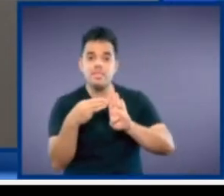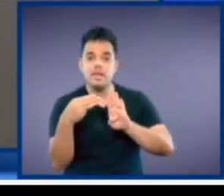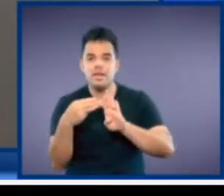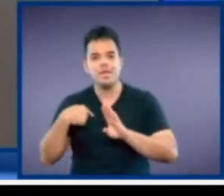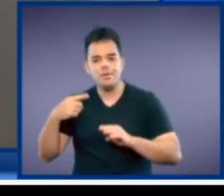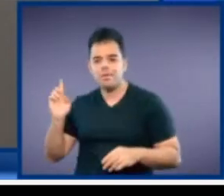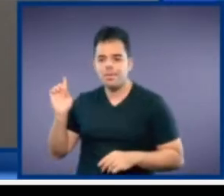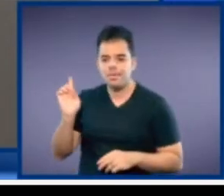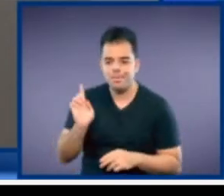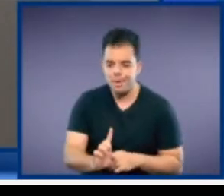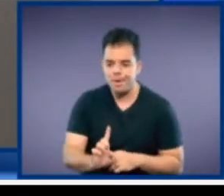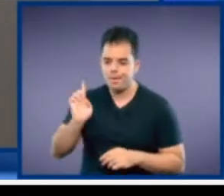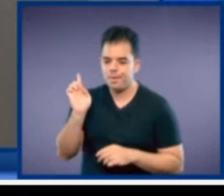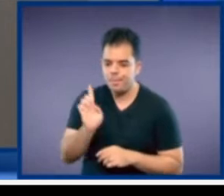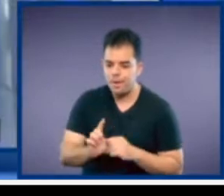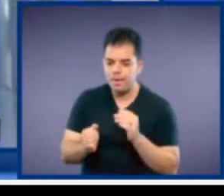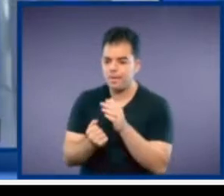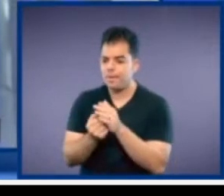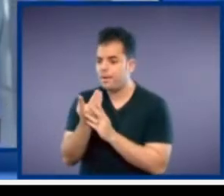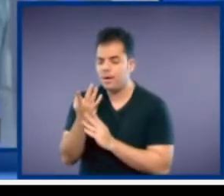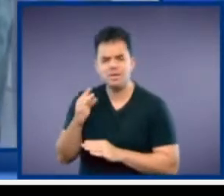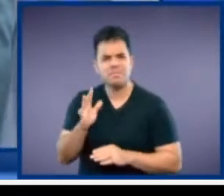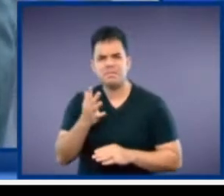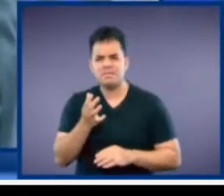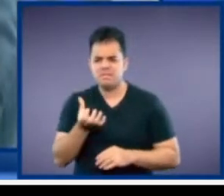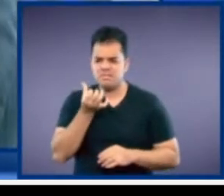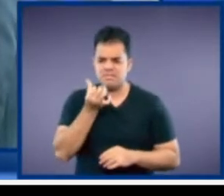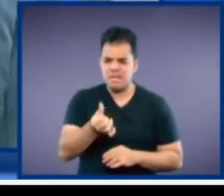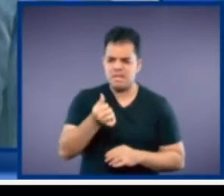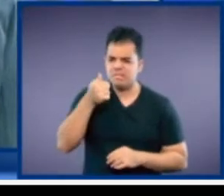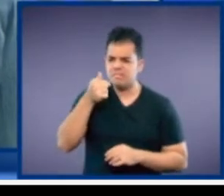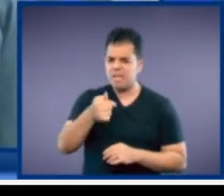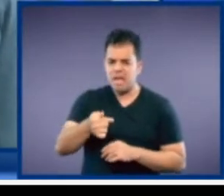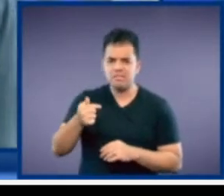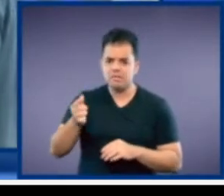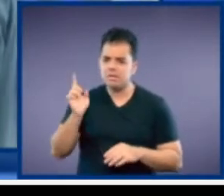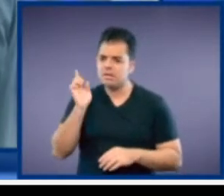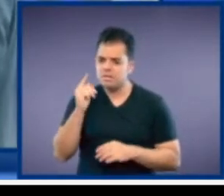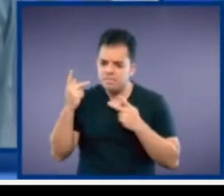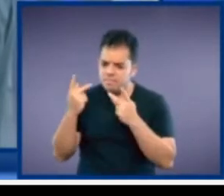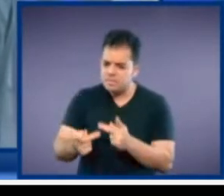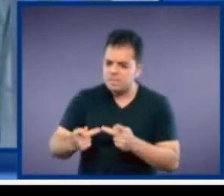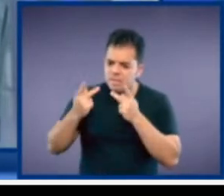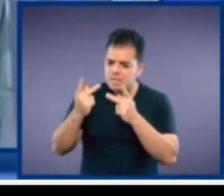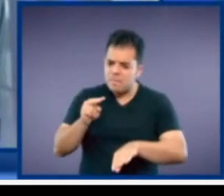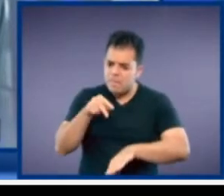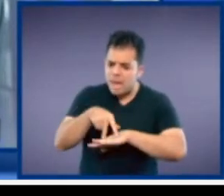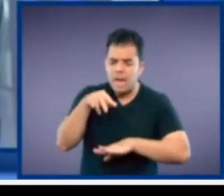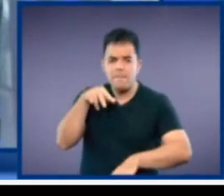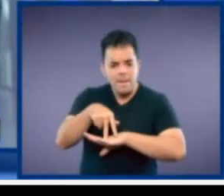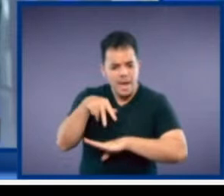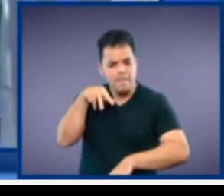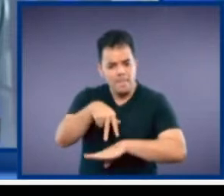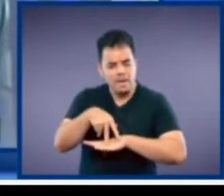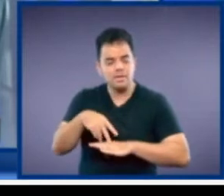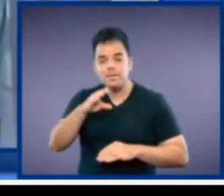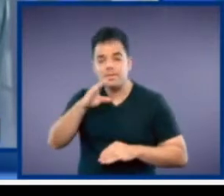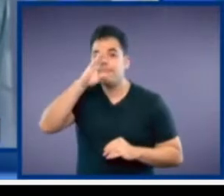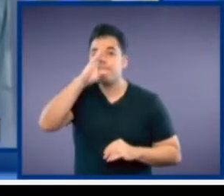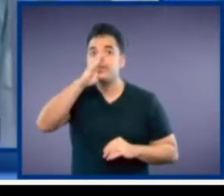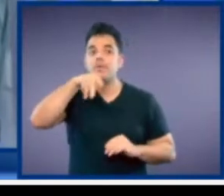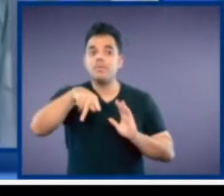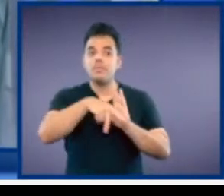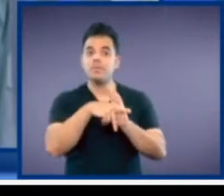vezes. Se não me engano, é a minha 6ª, 7ª vez aqui. E principalmente para